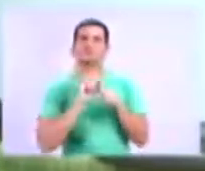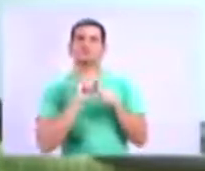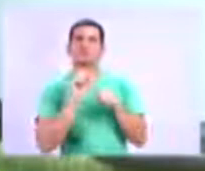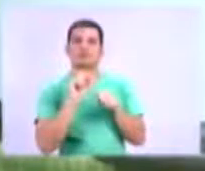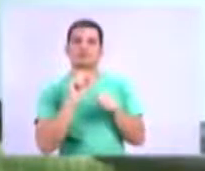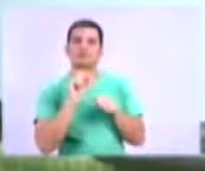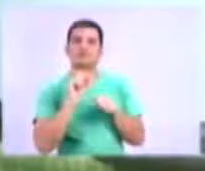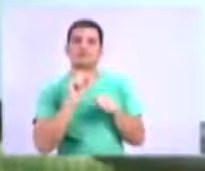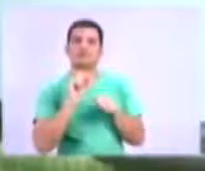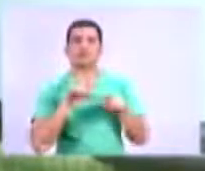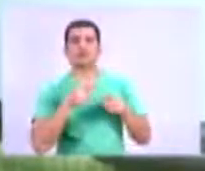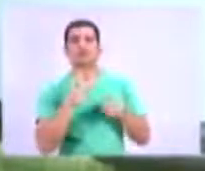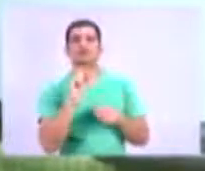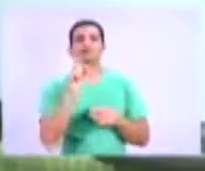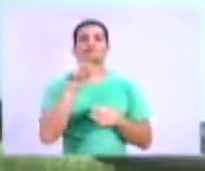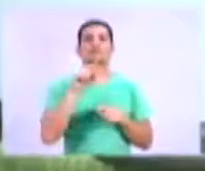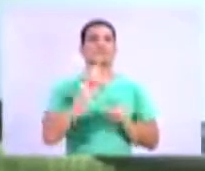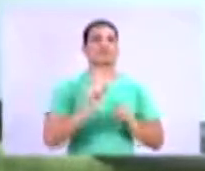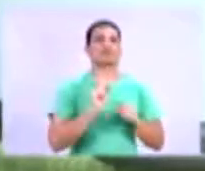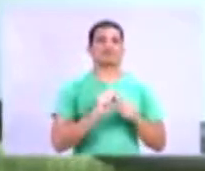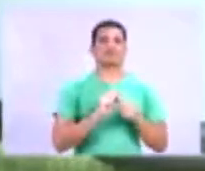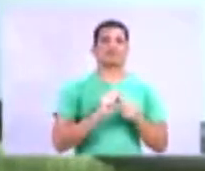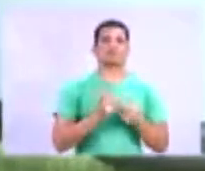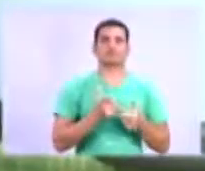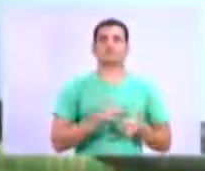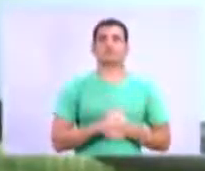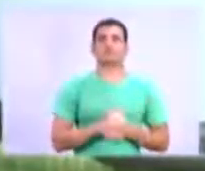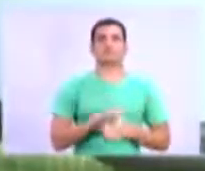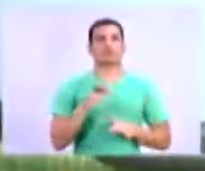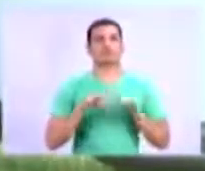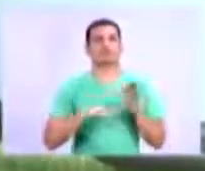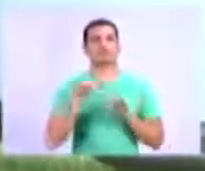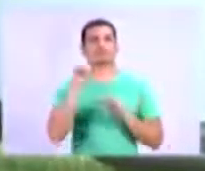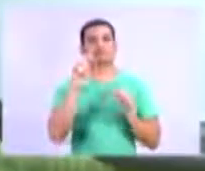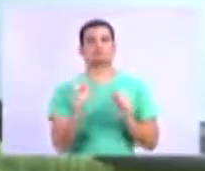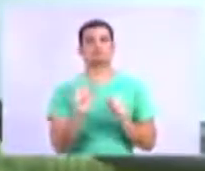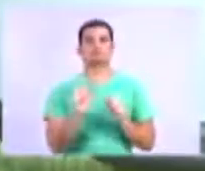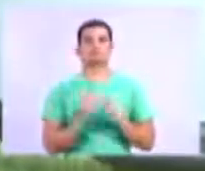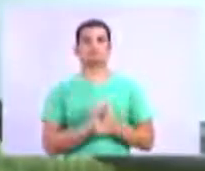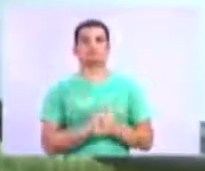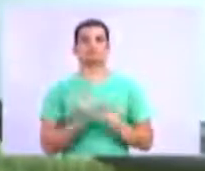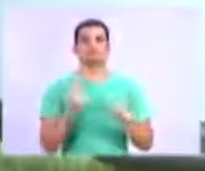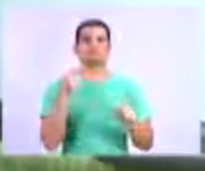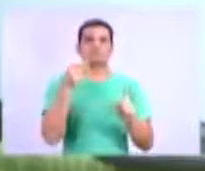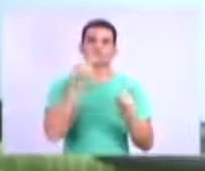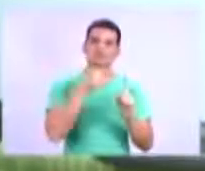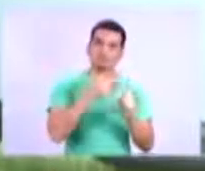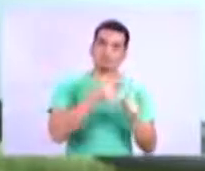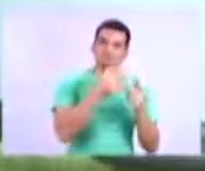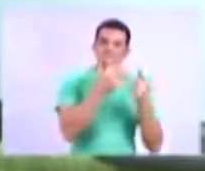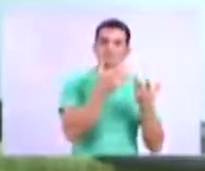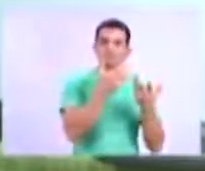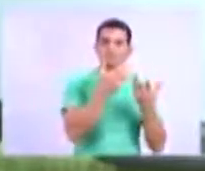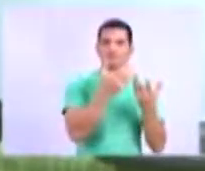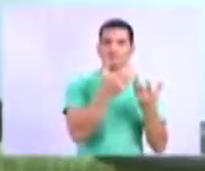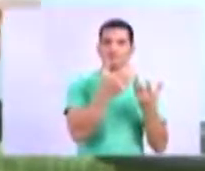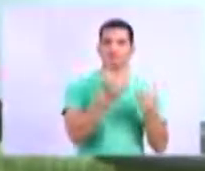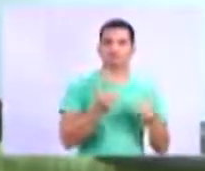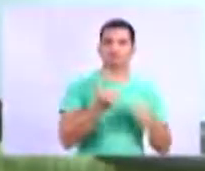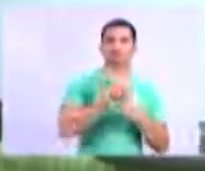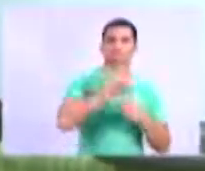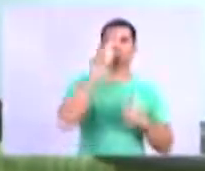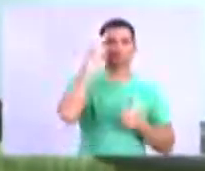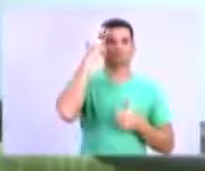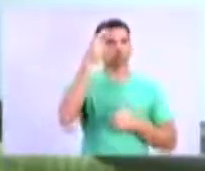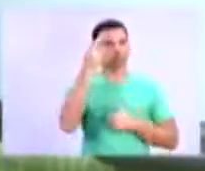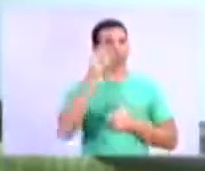não faz, né? Então, às vezes você pode ser indicado para assumir uma chefia,